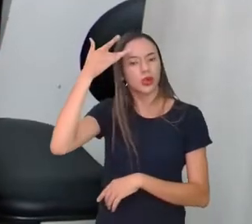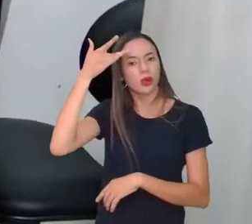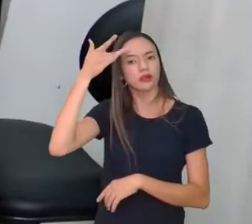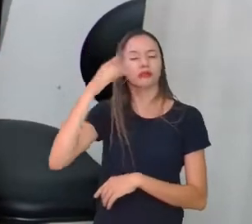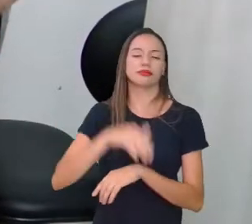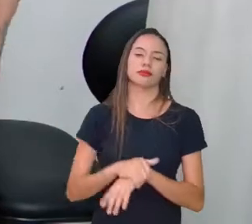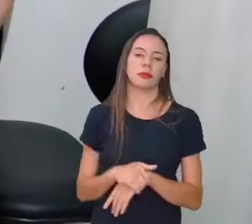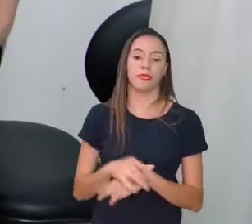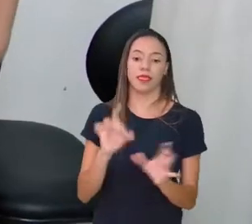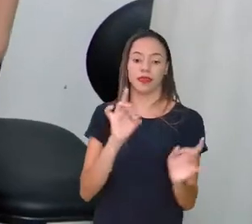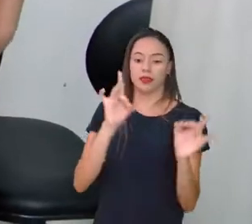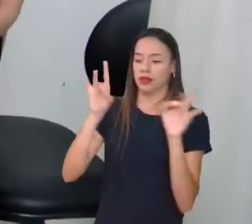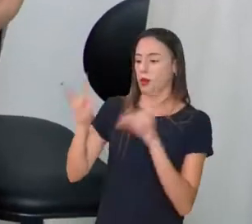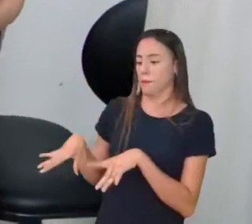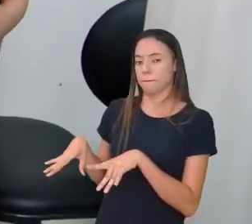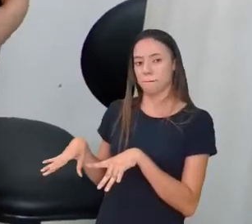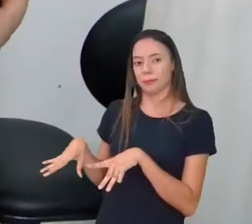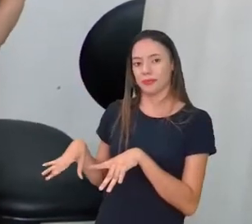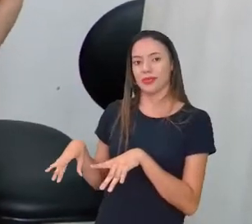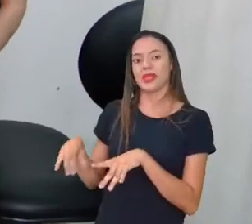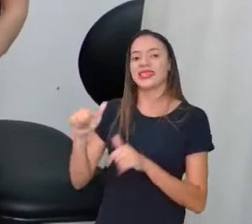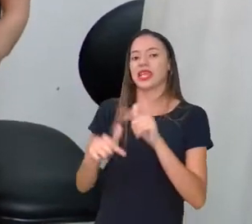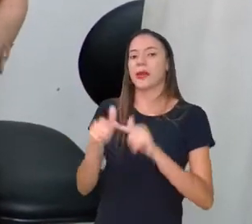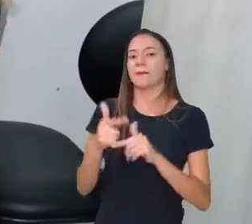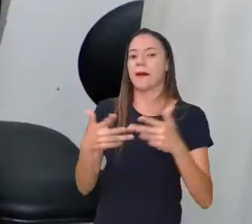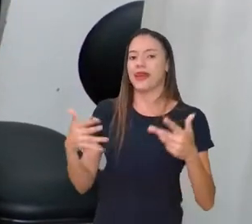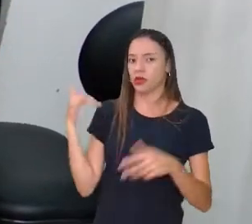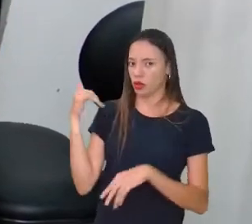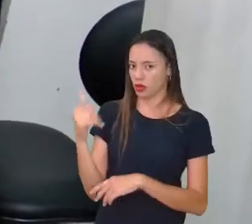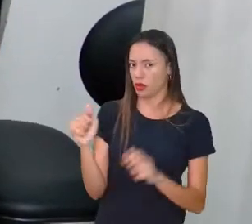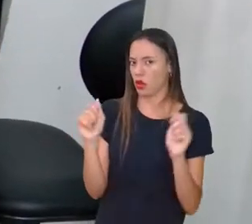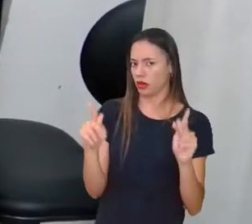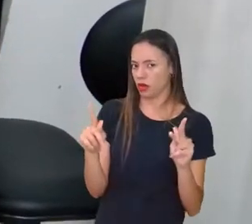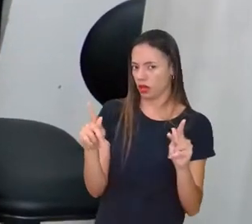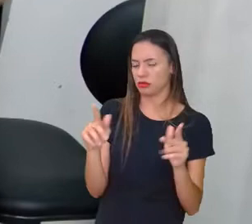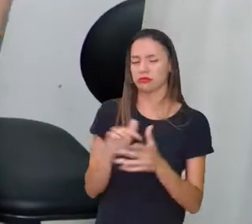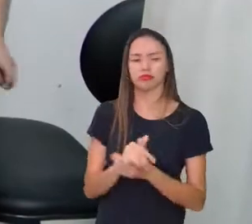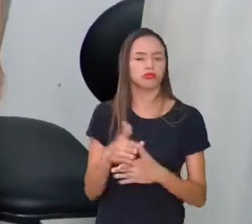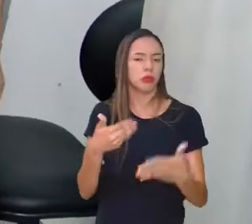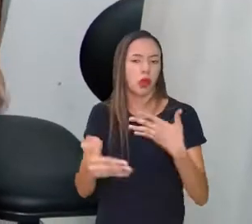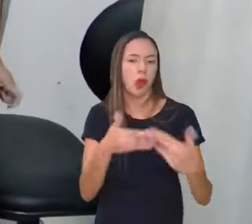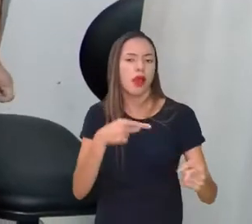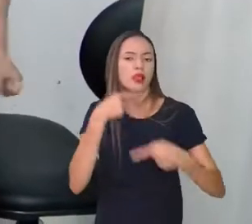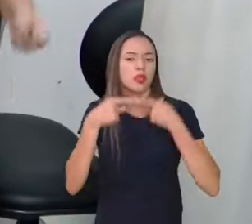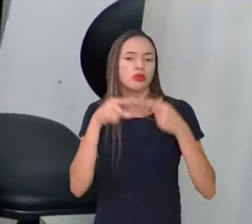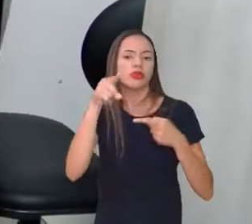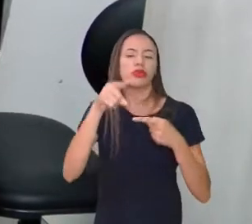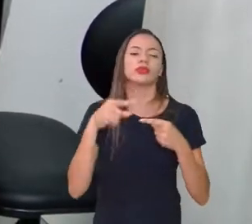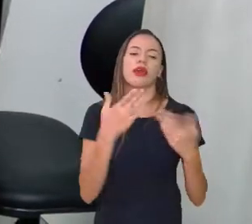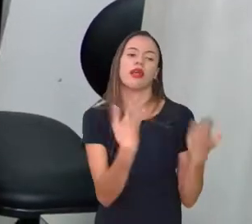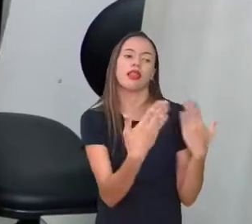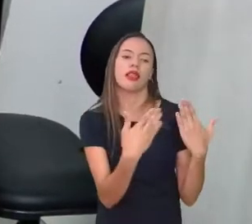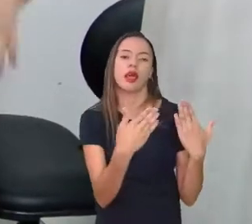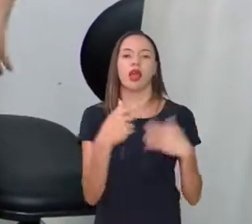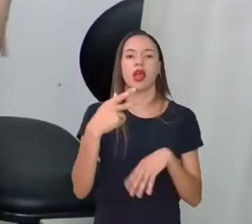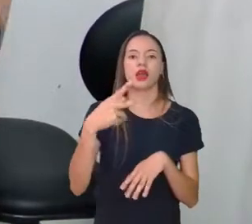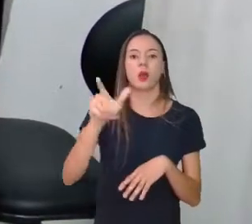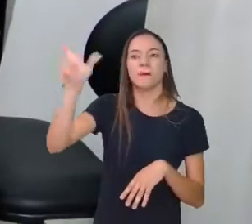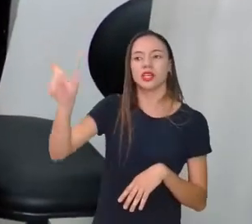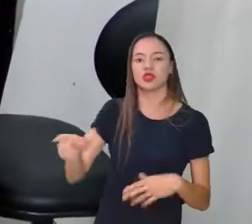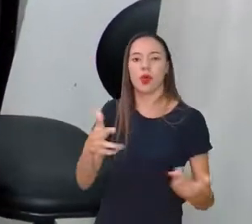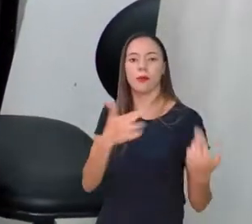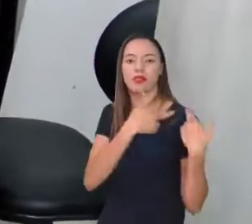a descartarem aí esse equipamento, entendido? Qualquer dúvida, conversa aí com o teu tutor ou com o teu